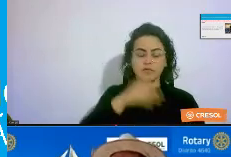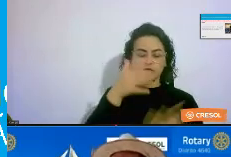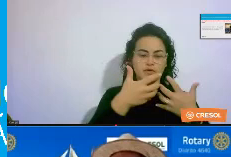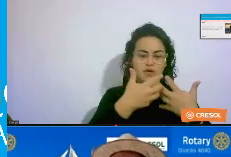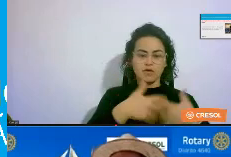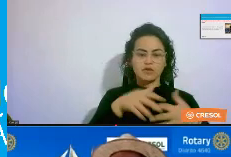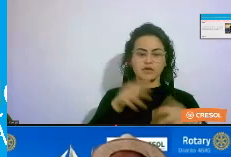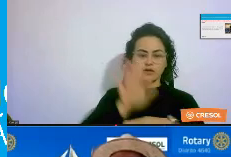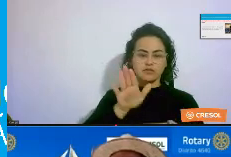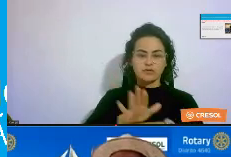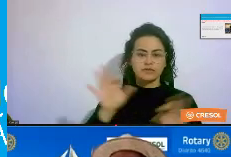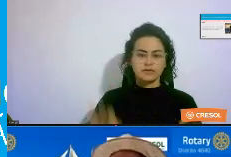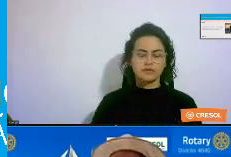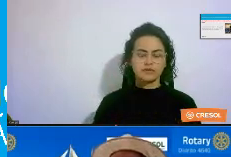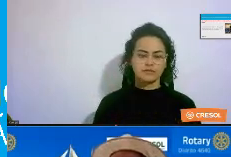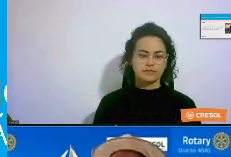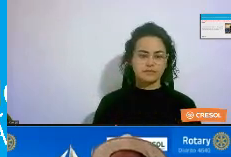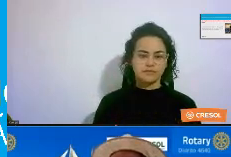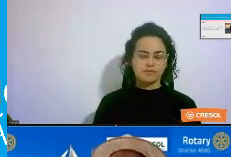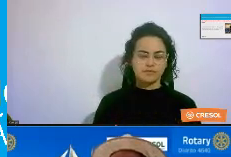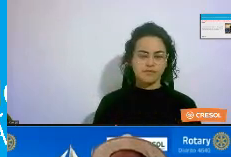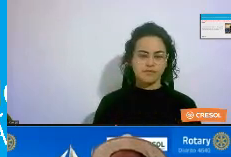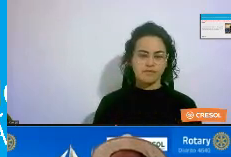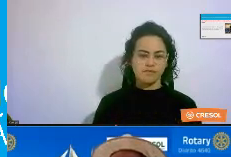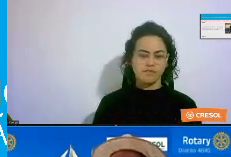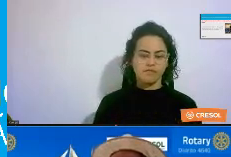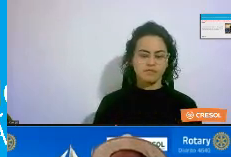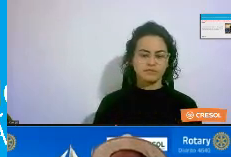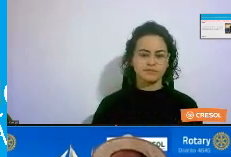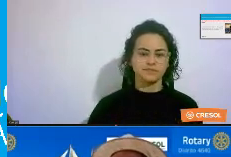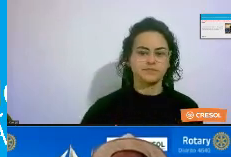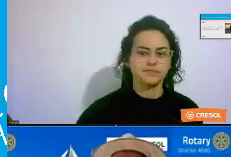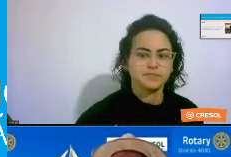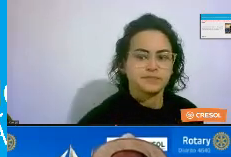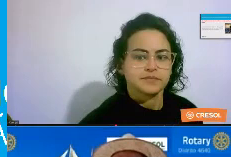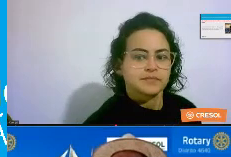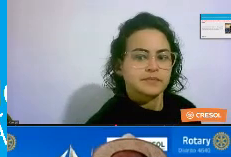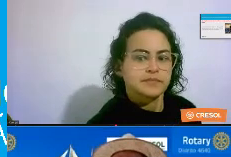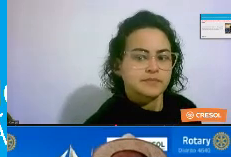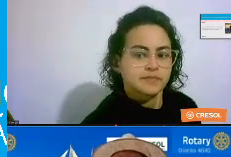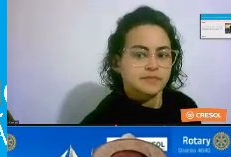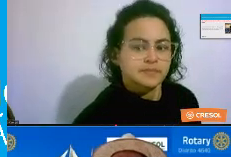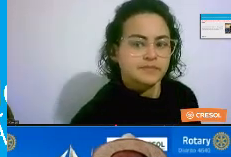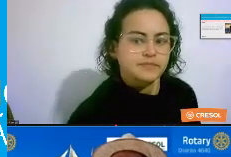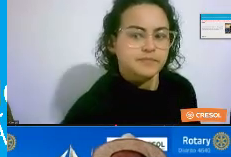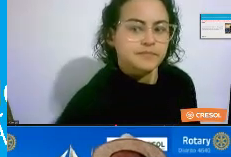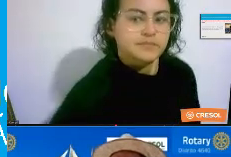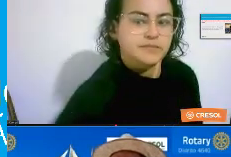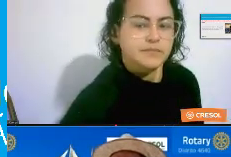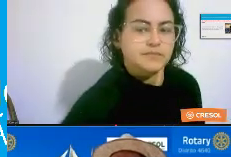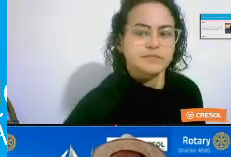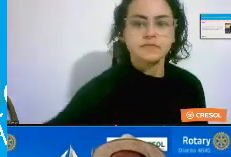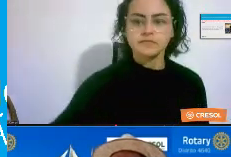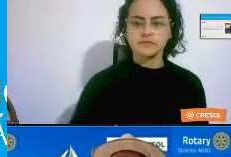falar. Também, claro, não podia relacionar todos, essencialmente para dar exemplo. Quando você doa